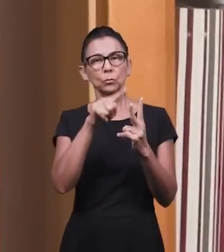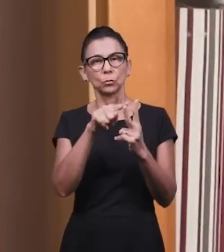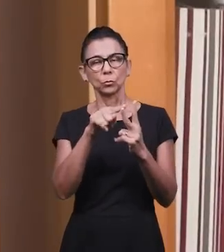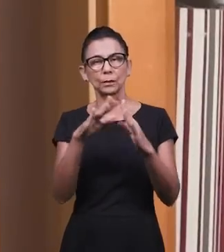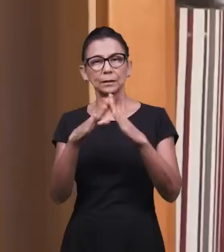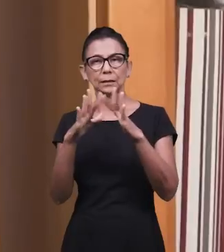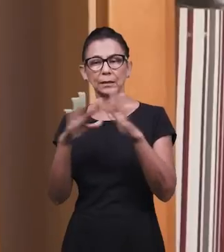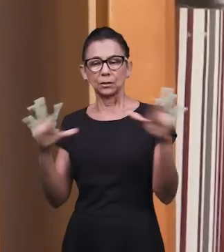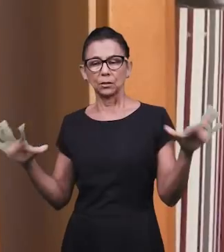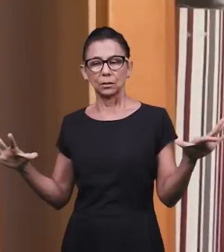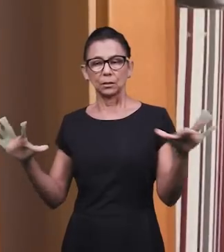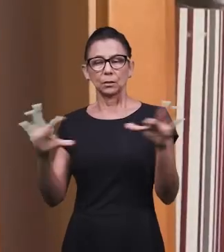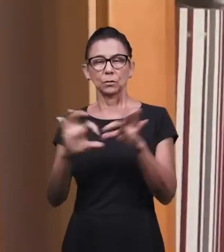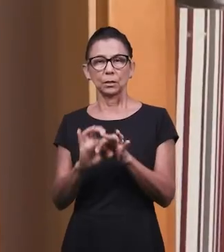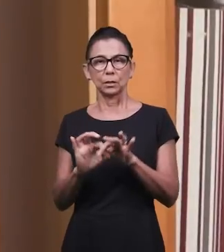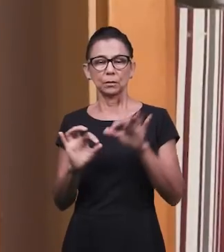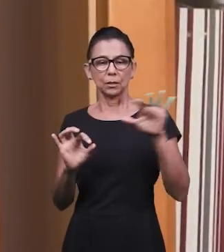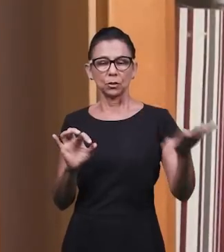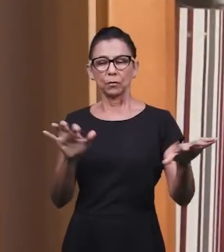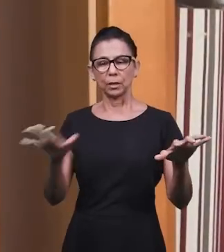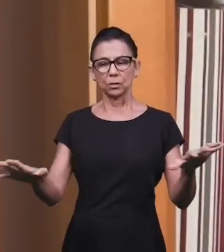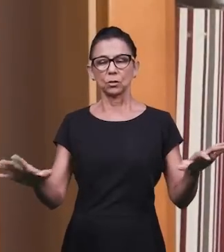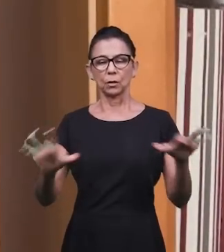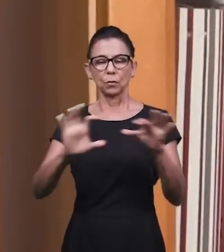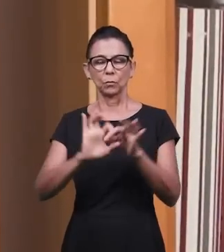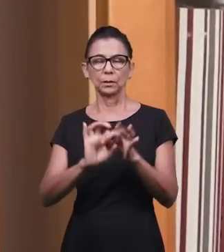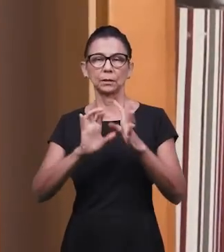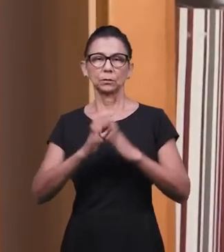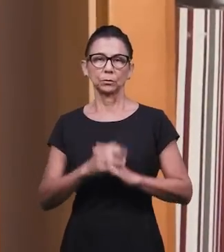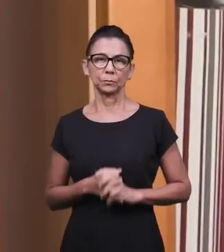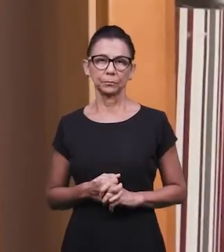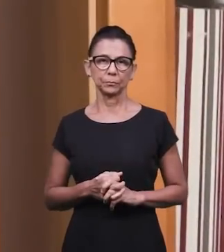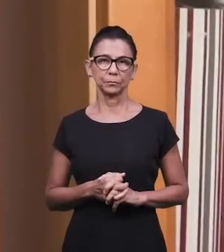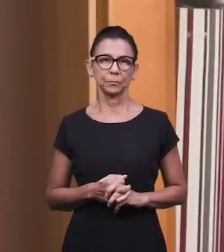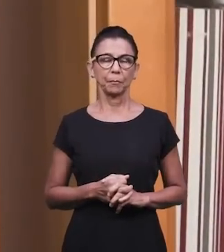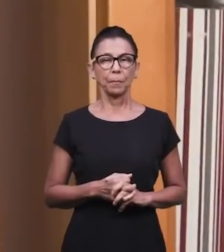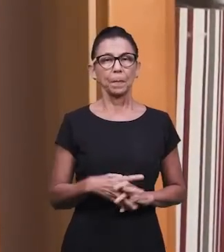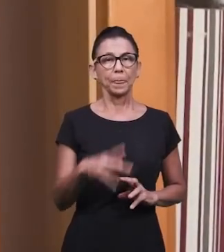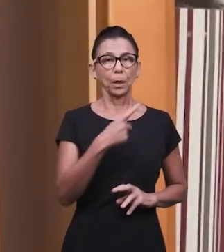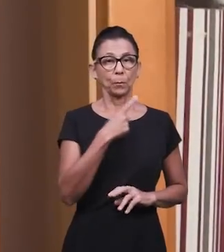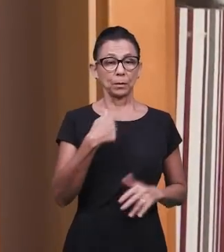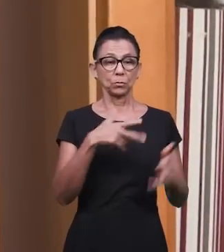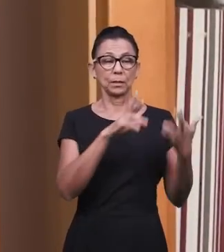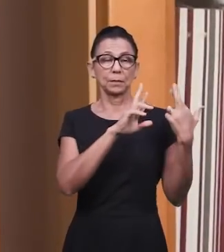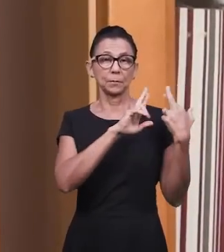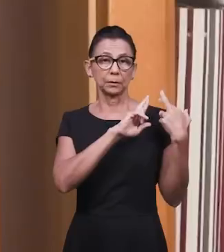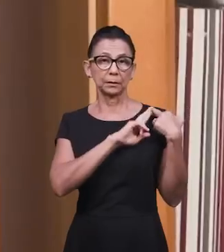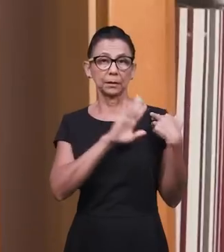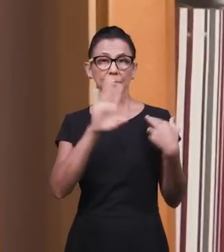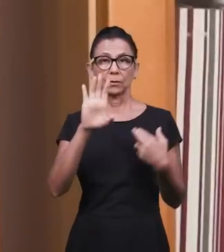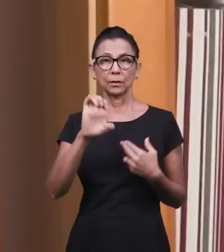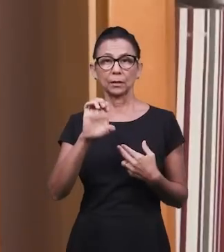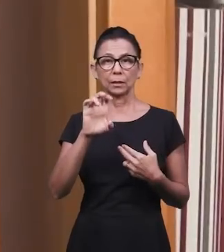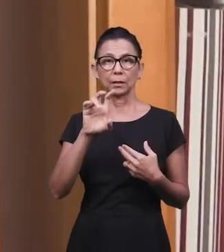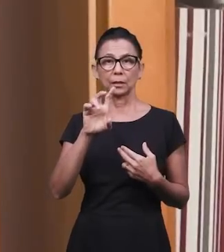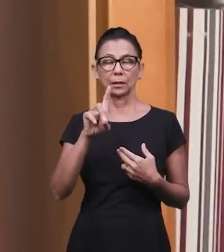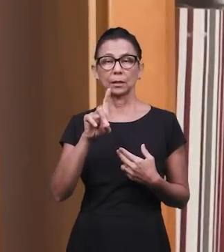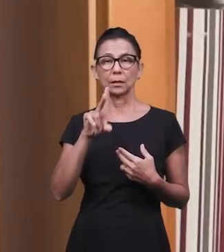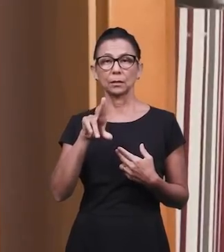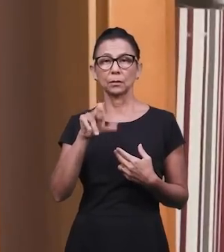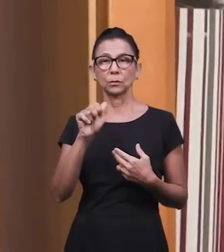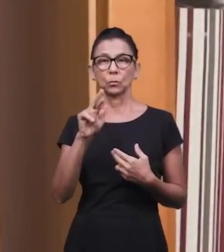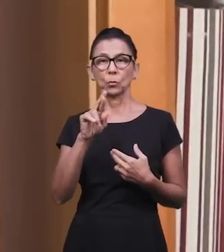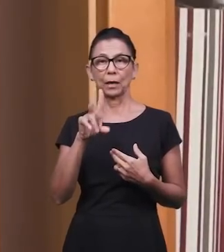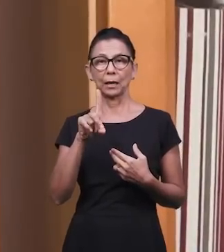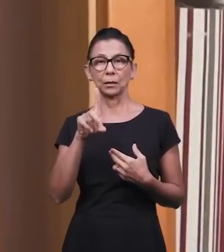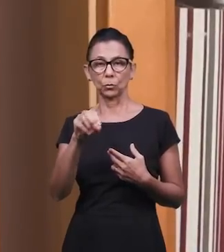Granollers, ambas sob o ministério do pastor Eduardo Campos. Durante o culto, o Senhor falou profundamente com os jovens,